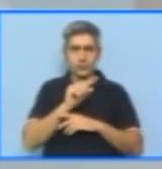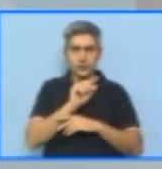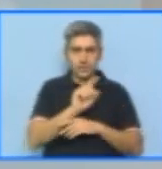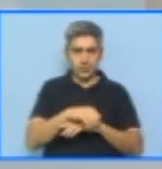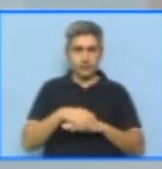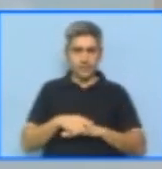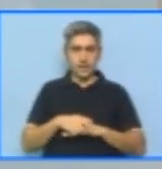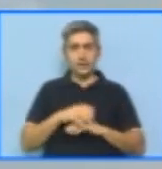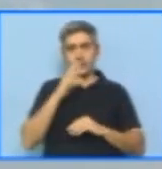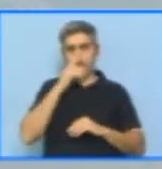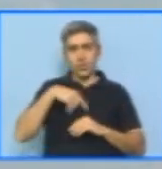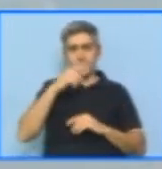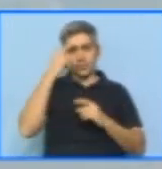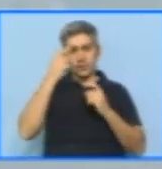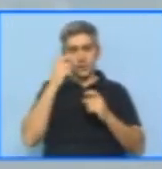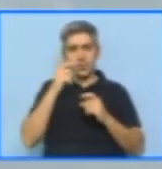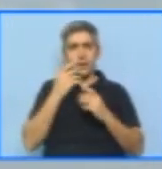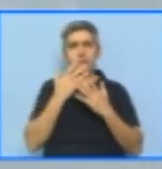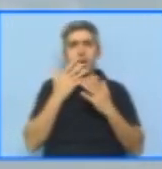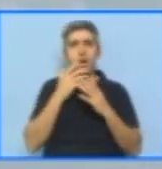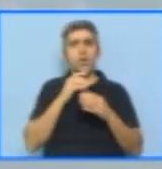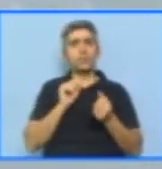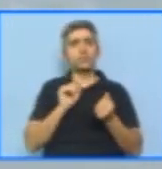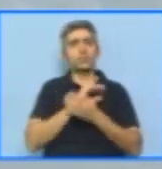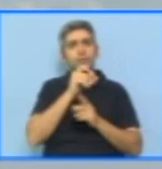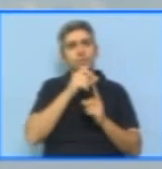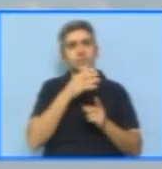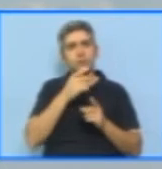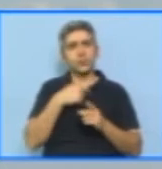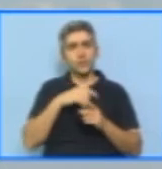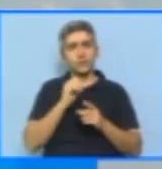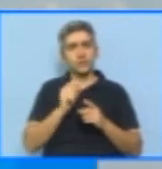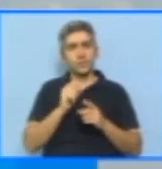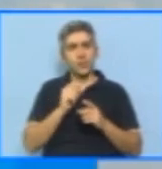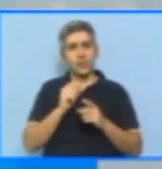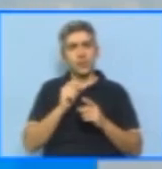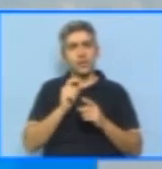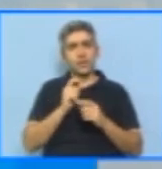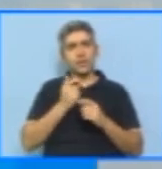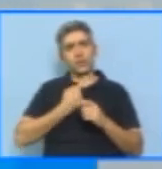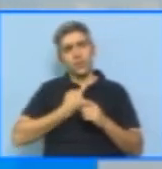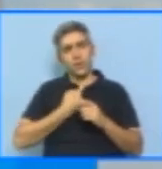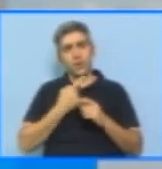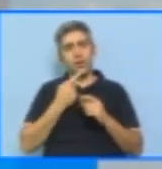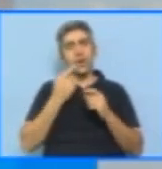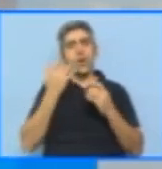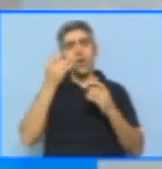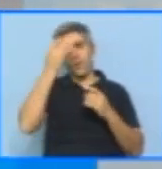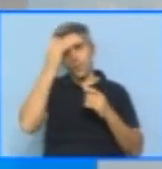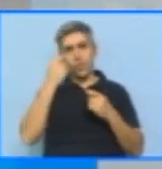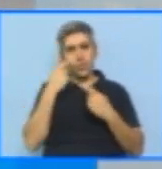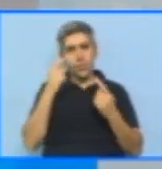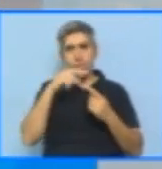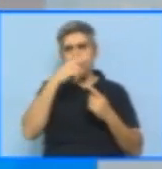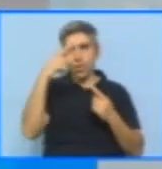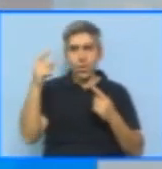que o argumento do jornalista é quase sempre, corretamente, dizer que somos delegados da opinião pública, somos os intermediários entre todos os